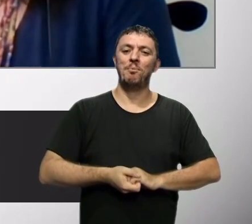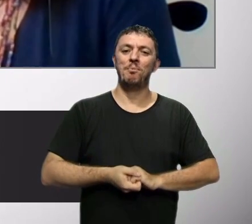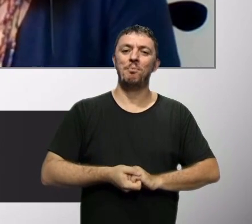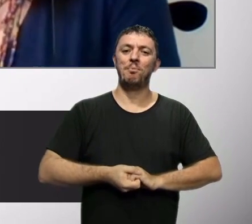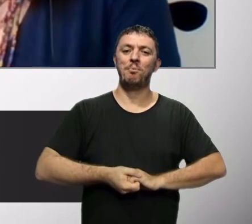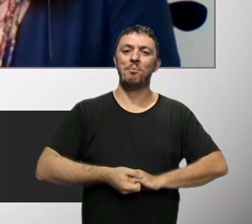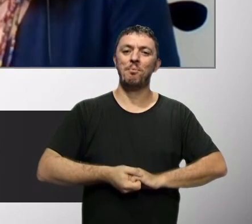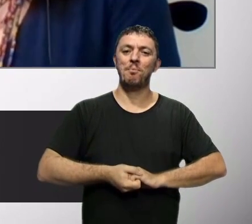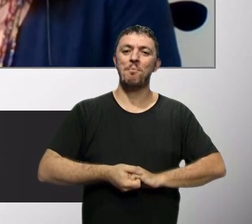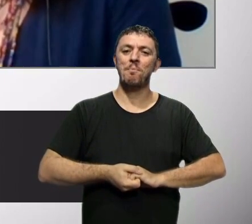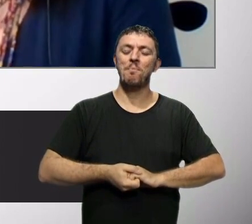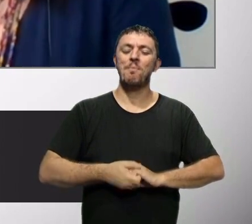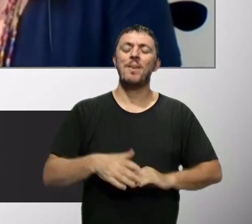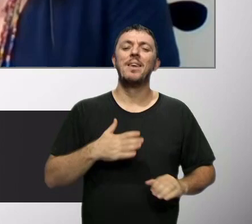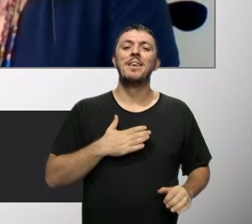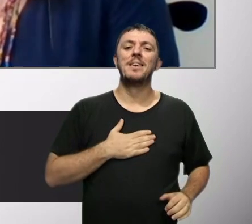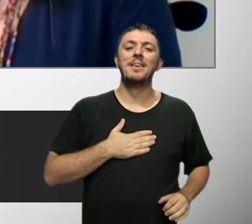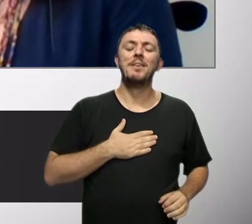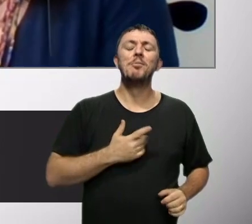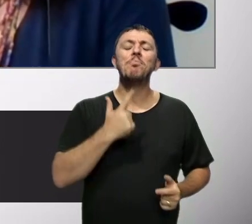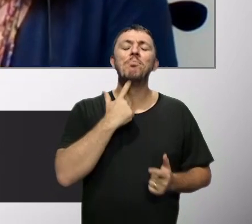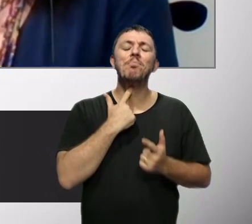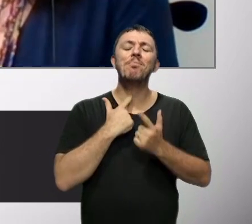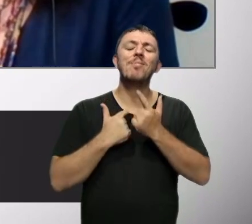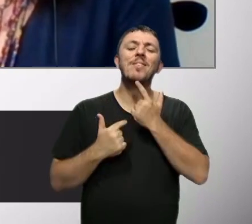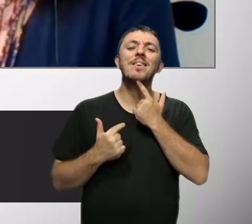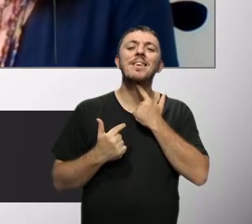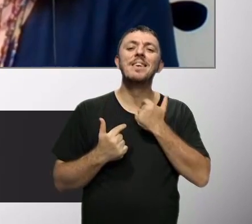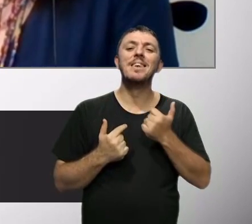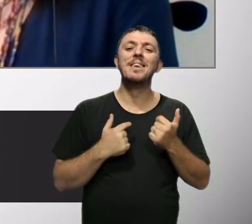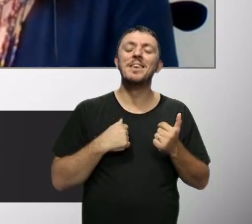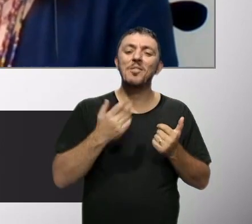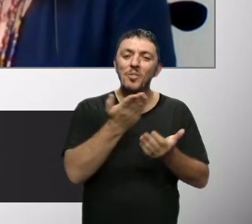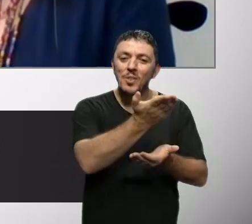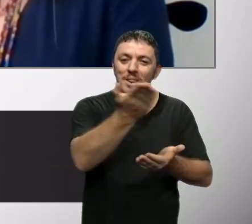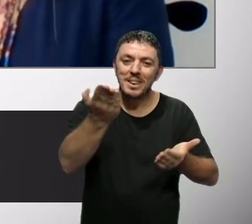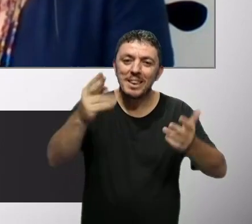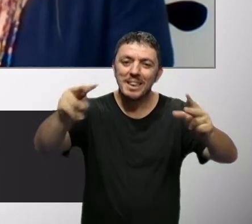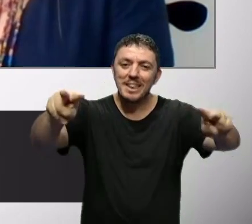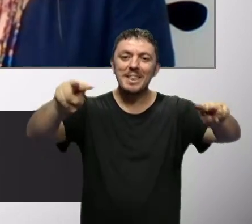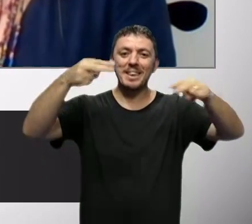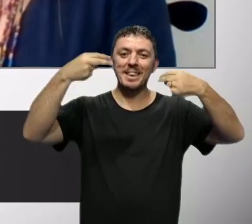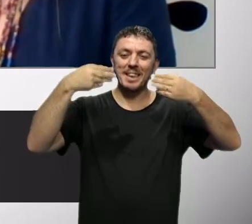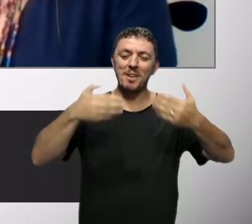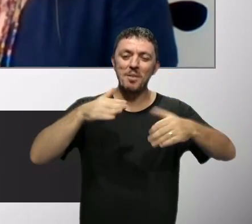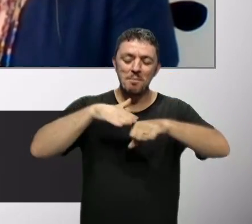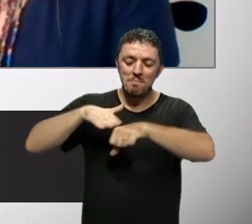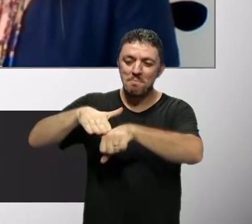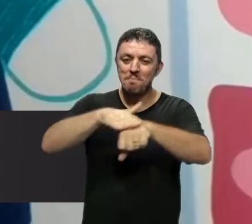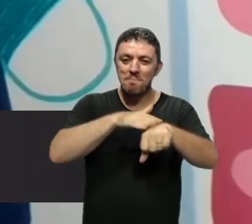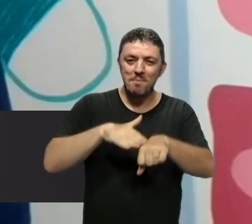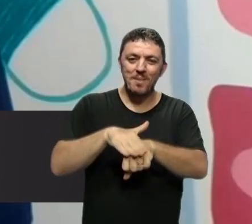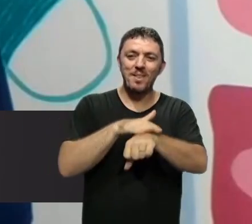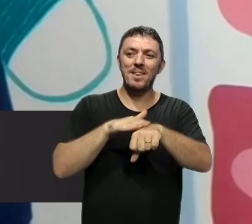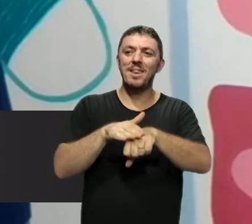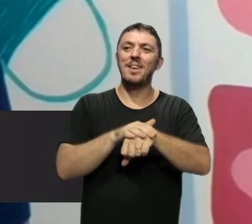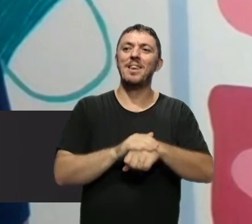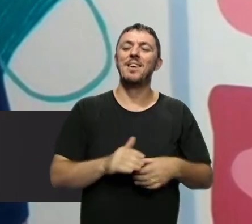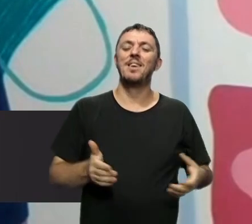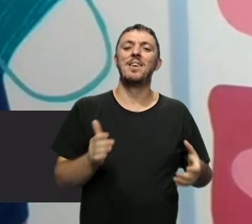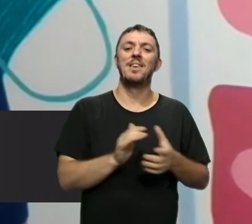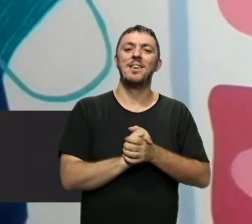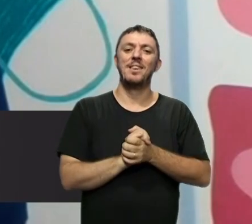Meu desejo é que todo mundo que está aqui acompanhando, né, essa conversa se